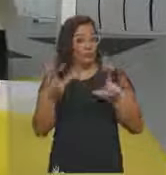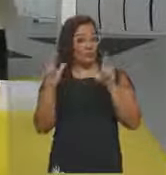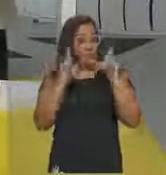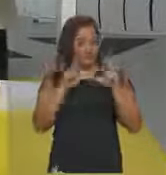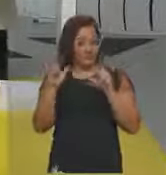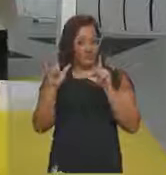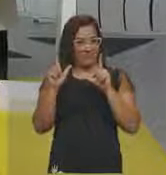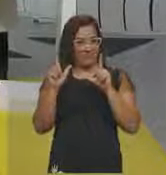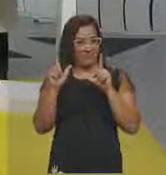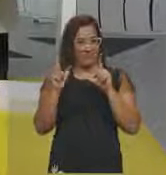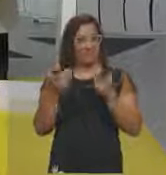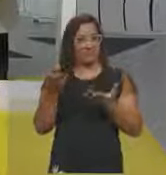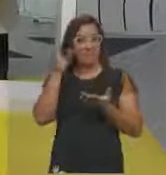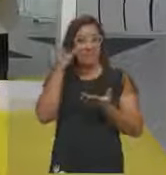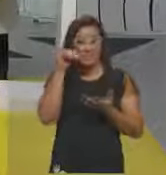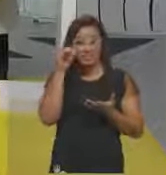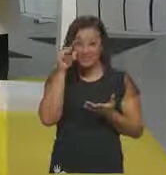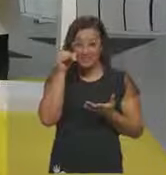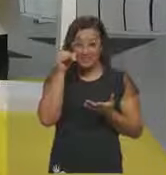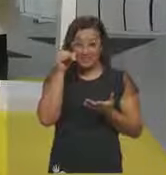vamos verificar aí